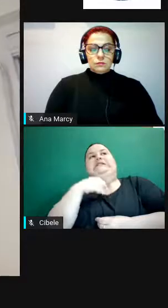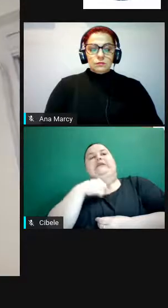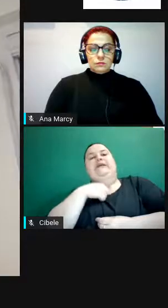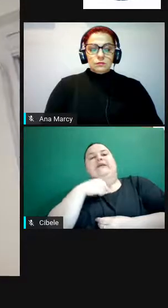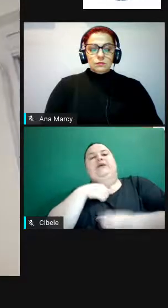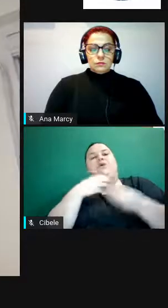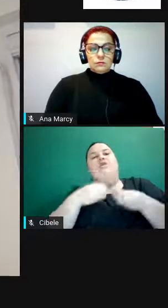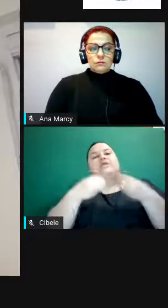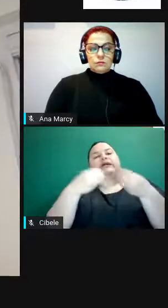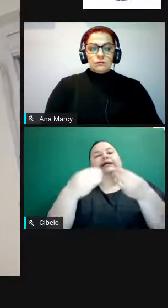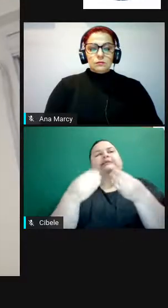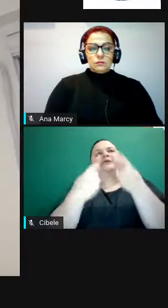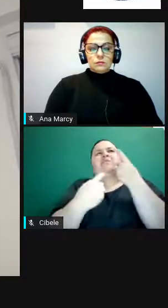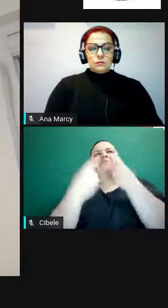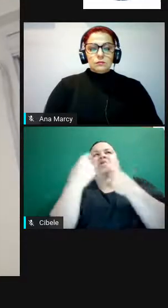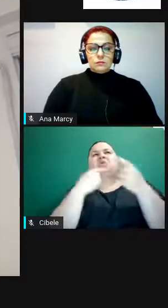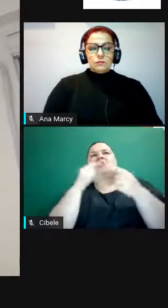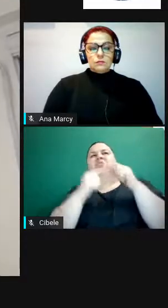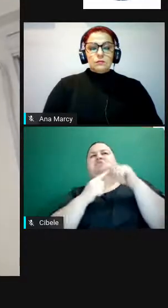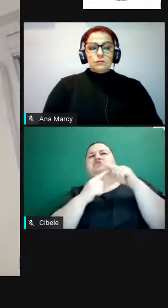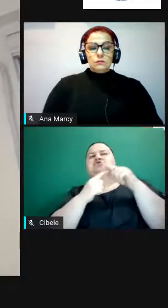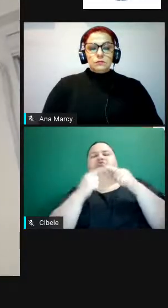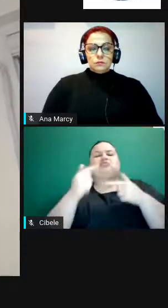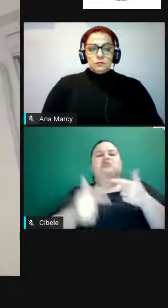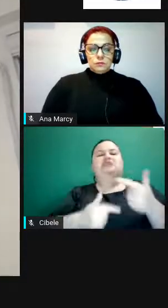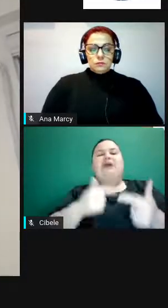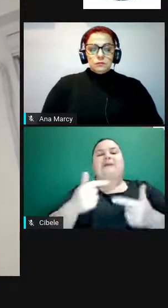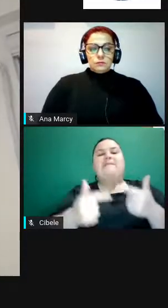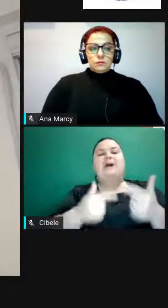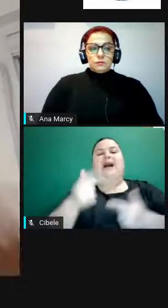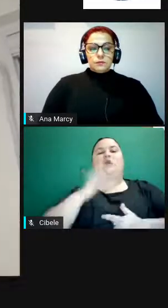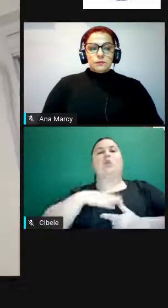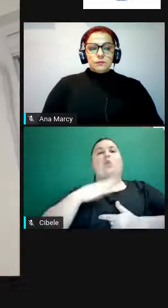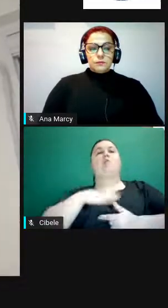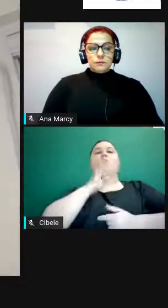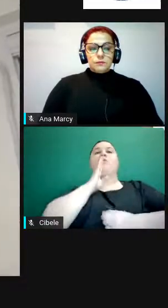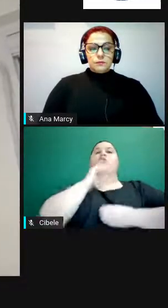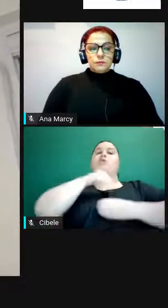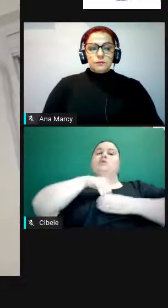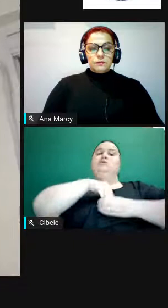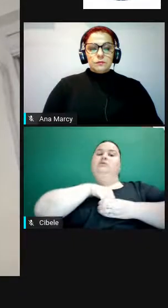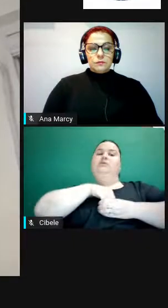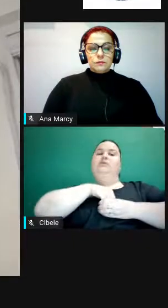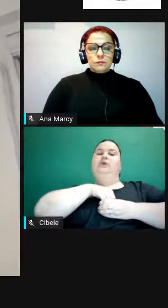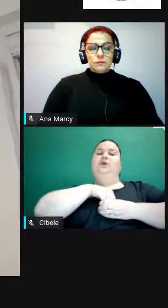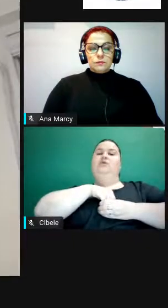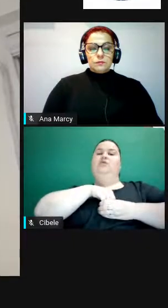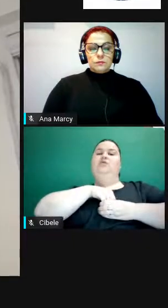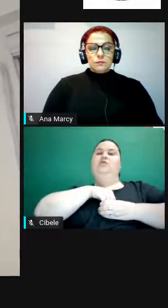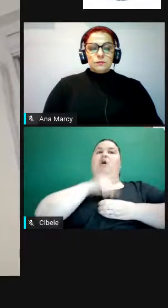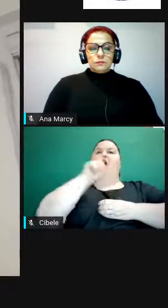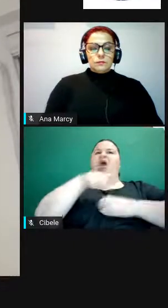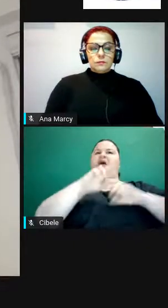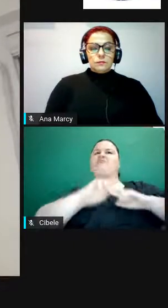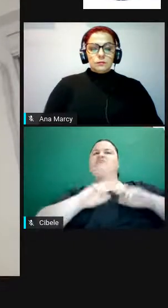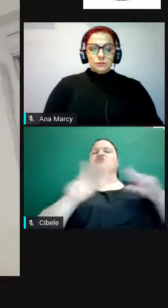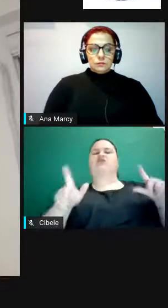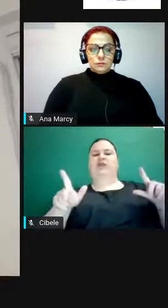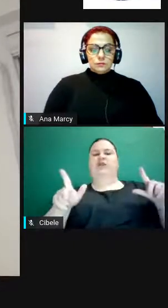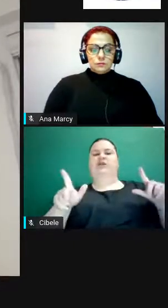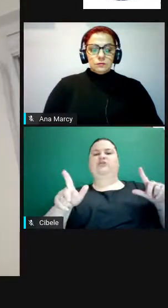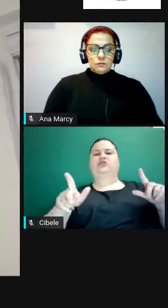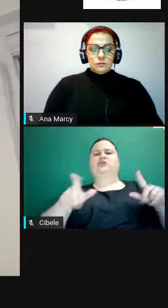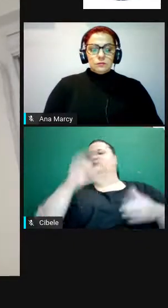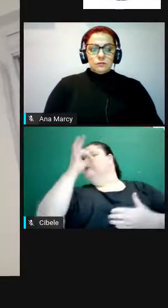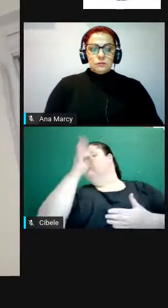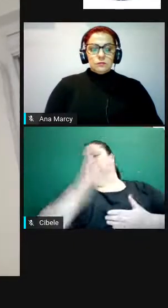seu oferecer essa múltiplo de serviço cujo o meu o conhecimento fosse o meu maior diferencial com certeza seria muito